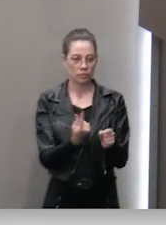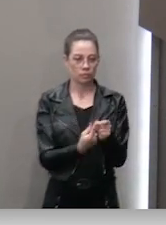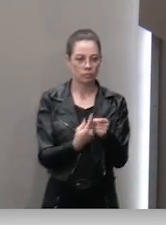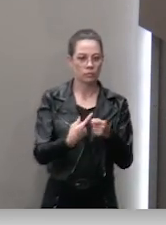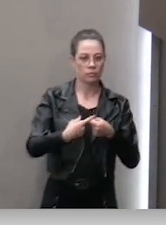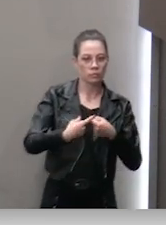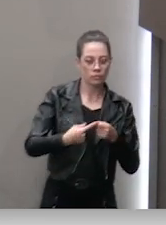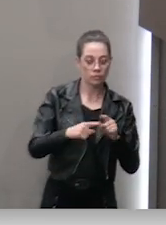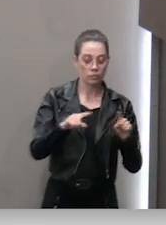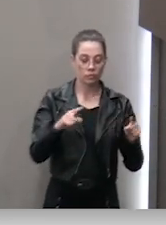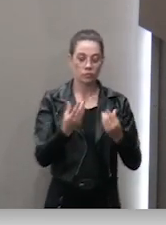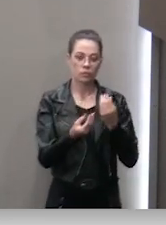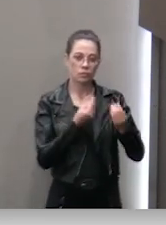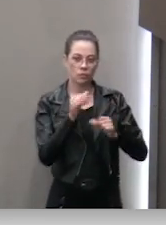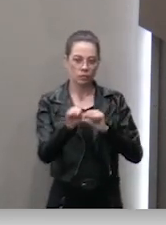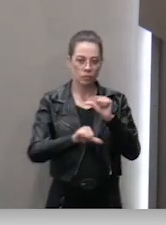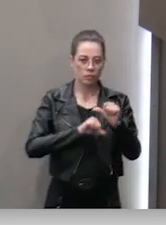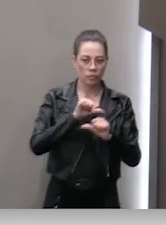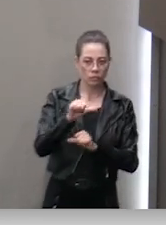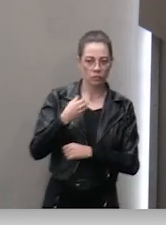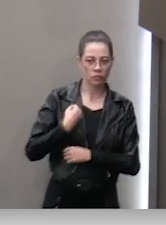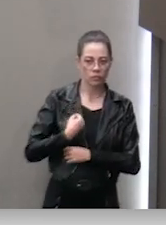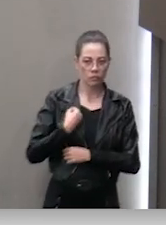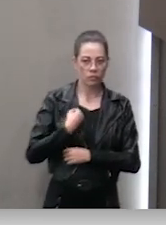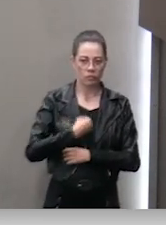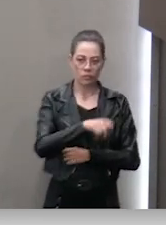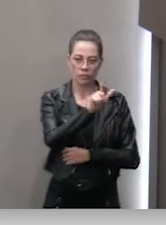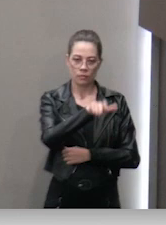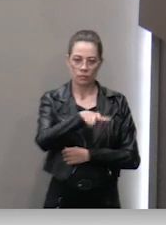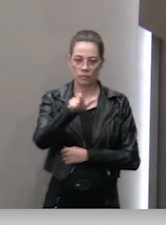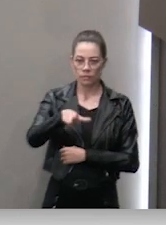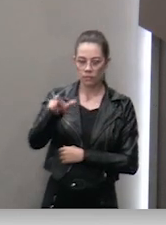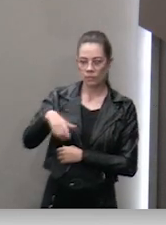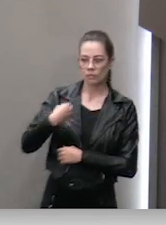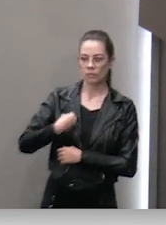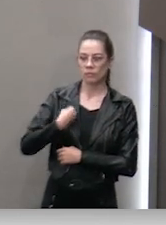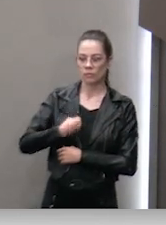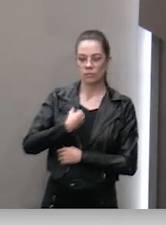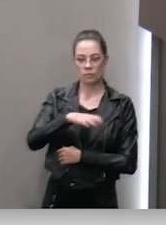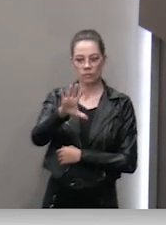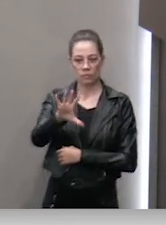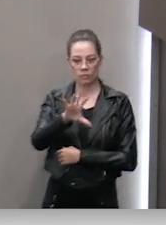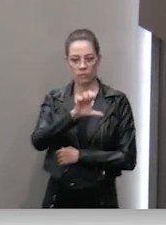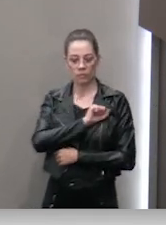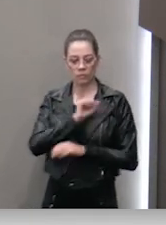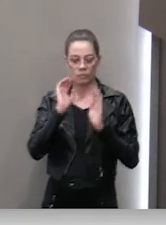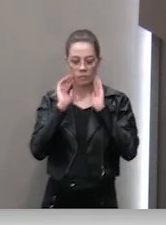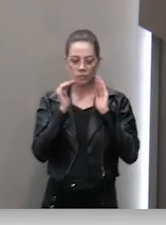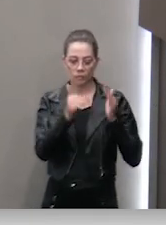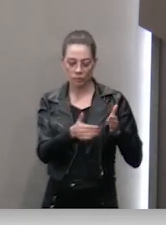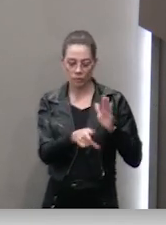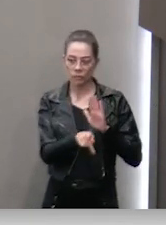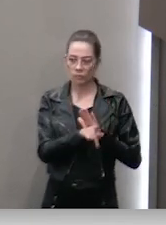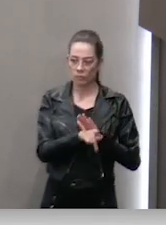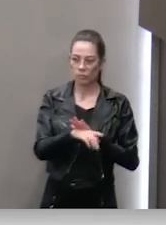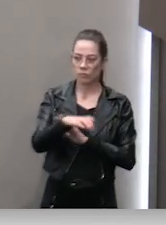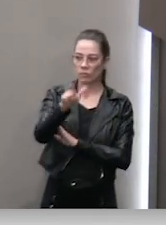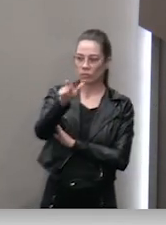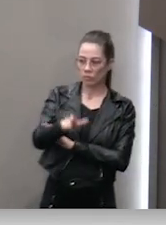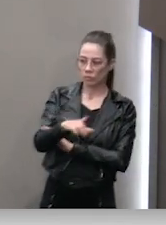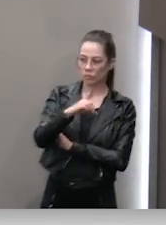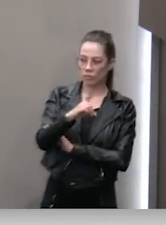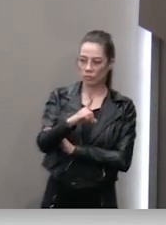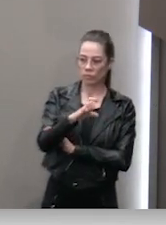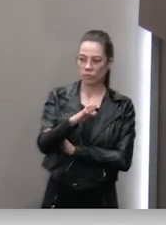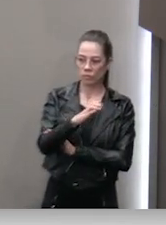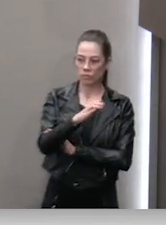cidade, mas o quanto se transforma a vida das pessoas quando existe o amor, a dedicação. O Décio, gente, foi o